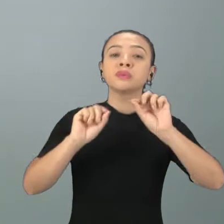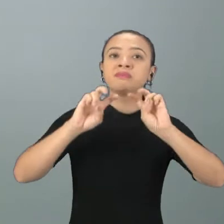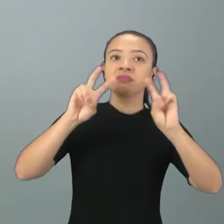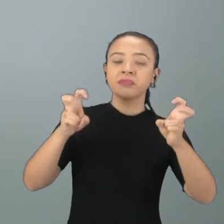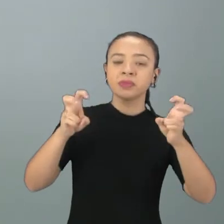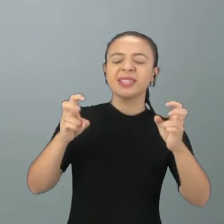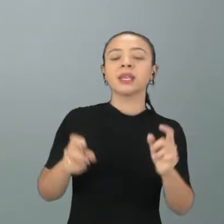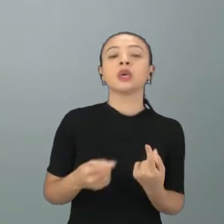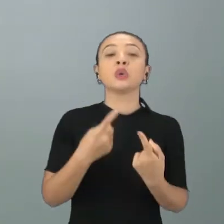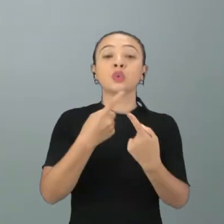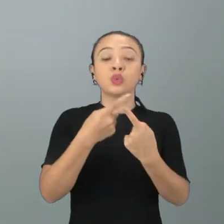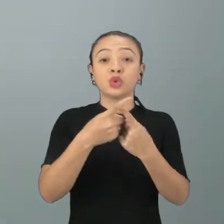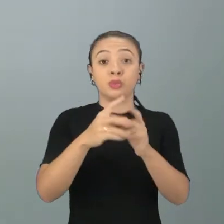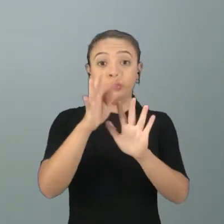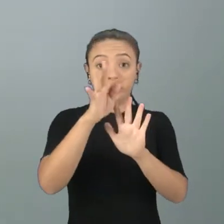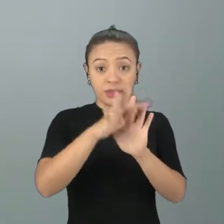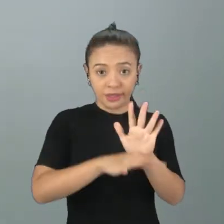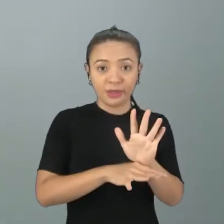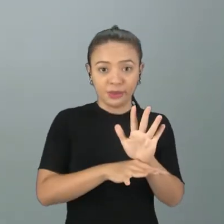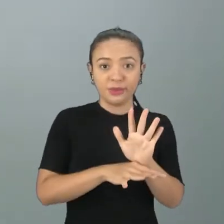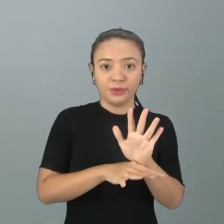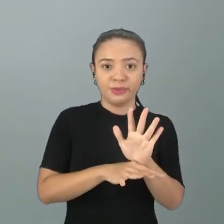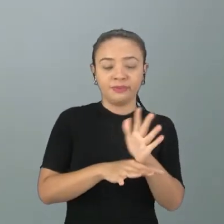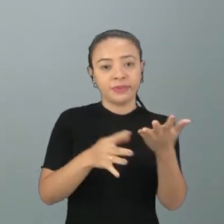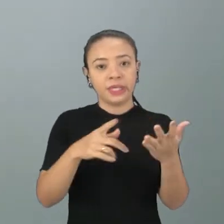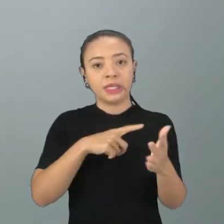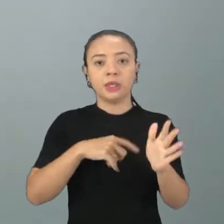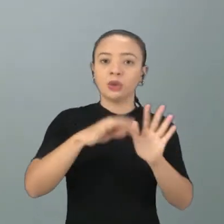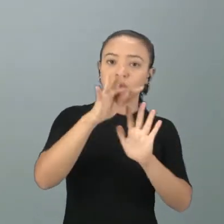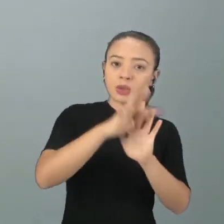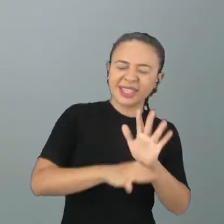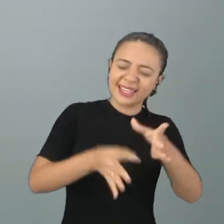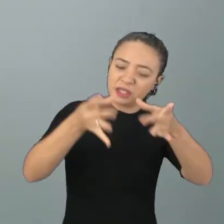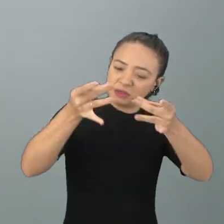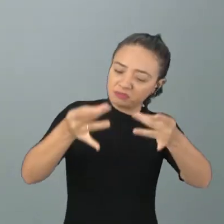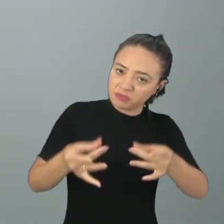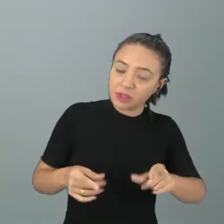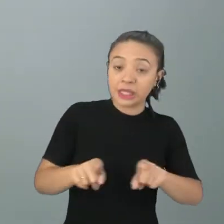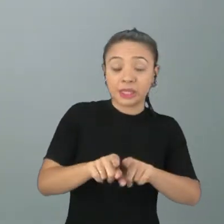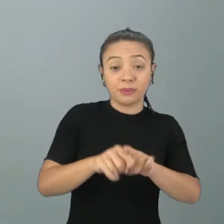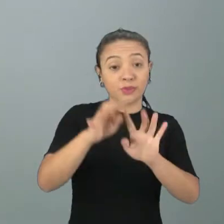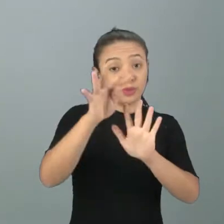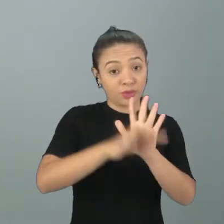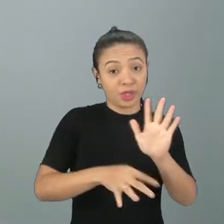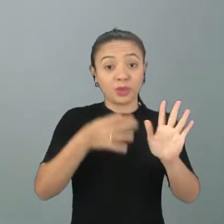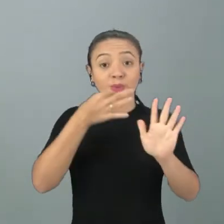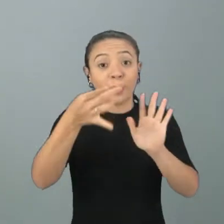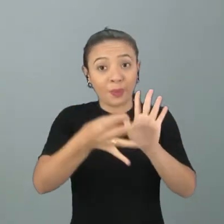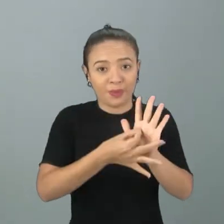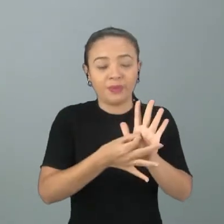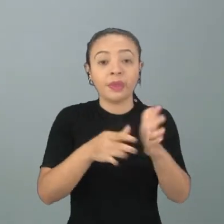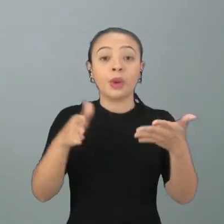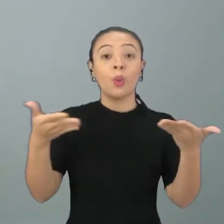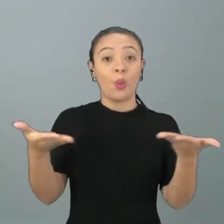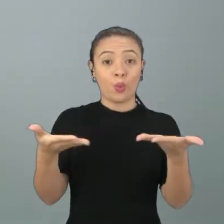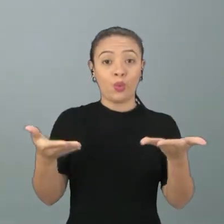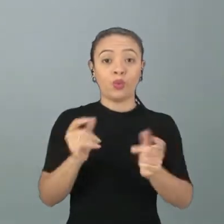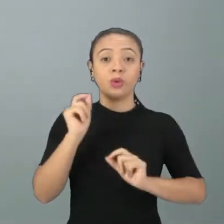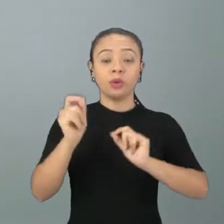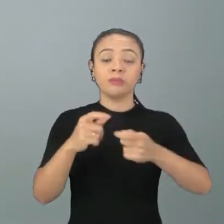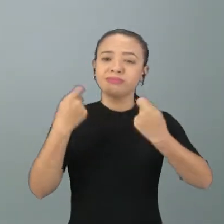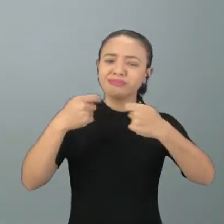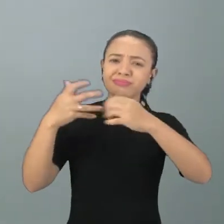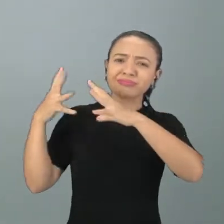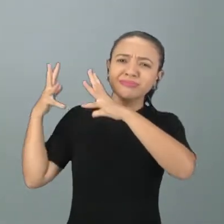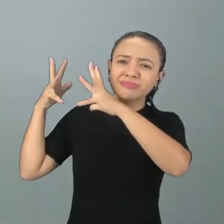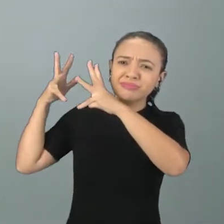os tipos textuais, parte 2, textos descritivos e argumentativos. Para isso, teremos que